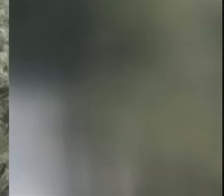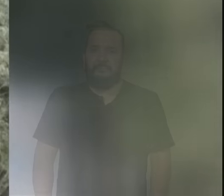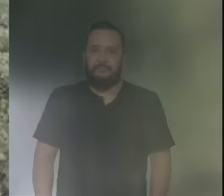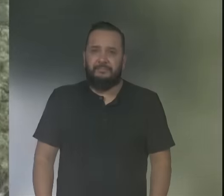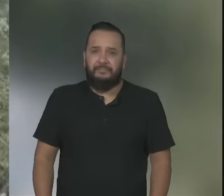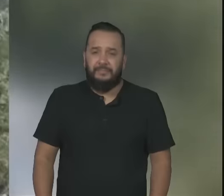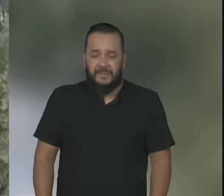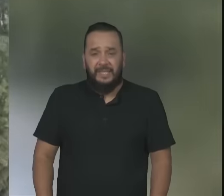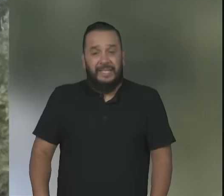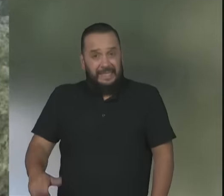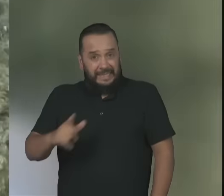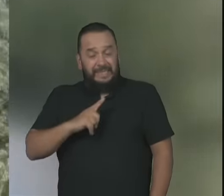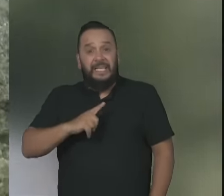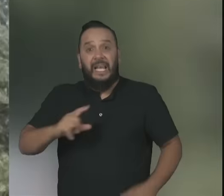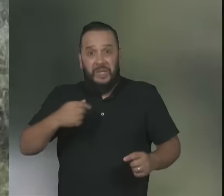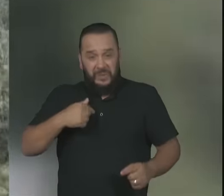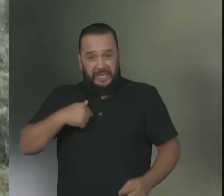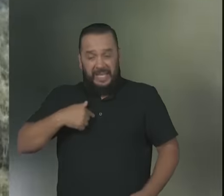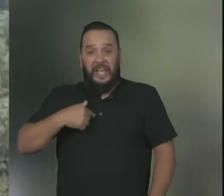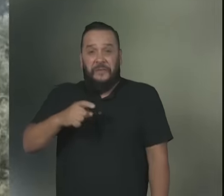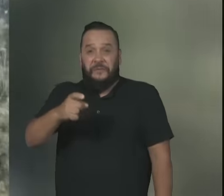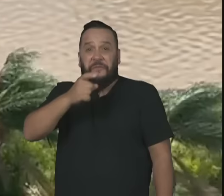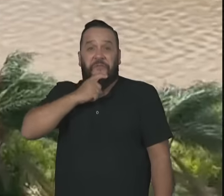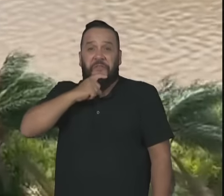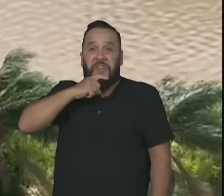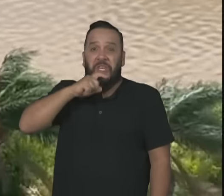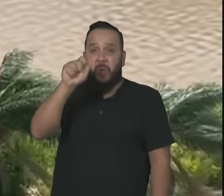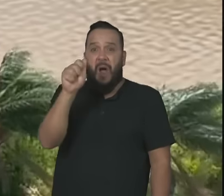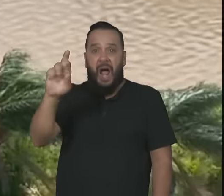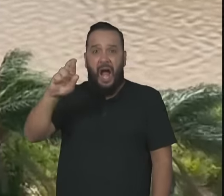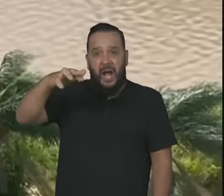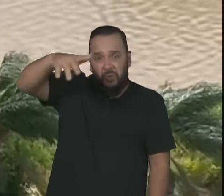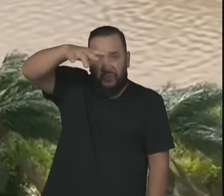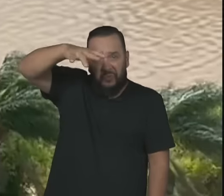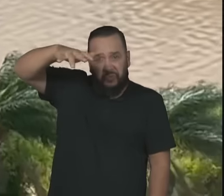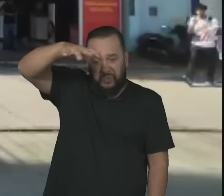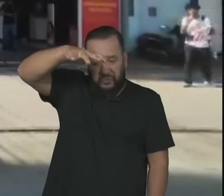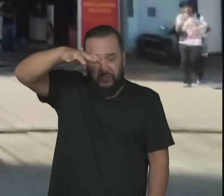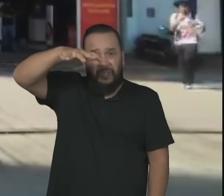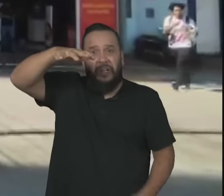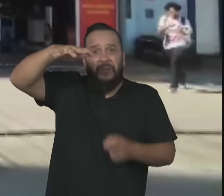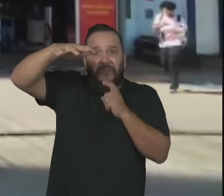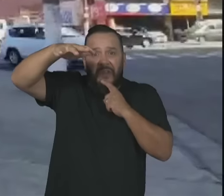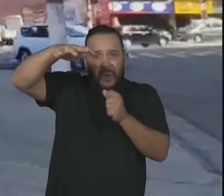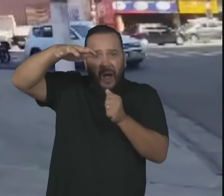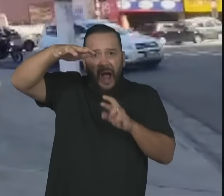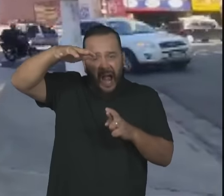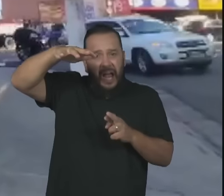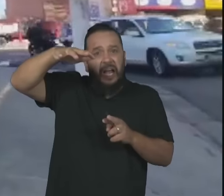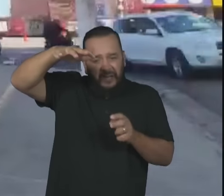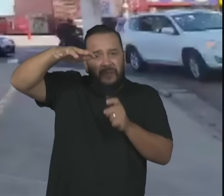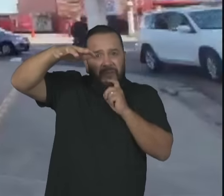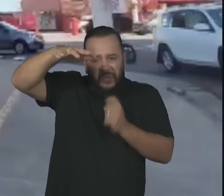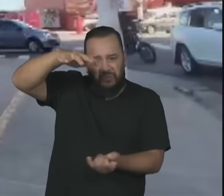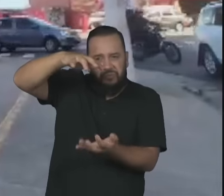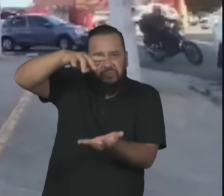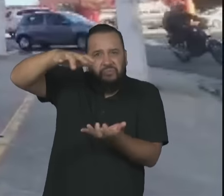Um ciclone extratropical, muitos estragos, do Rio Grande do Sul a São Paulo. Dezembro